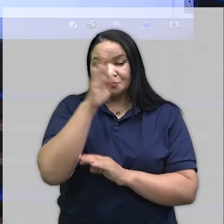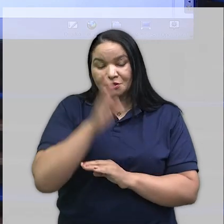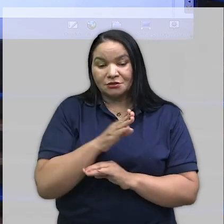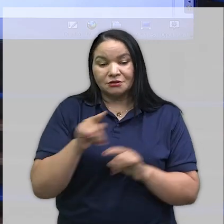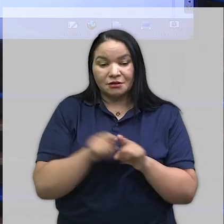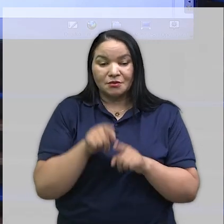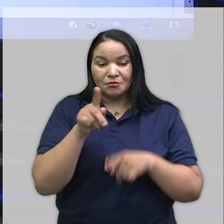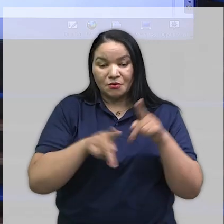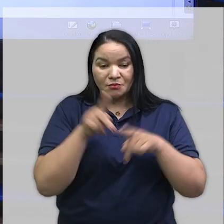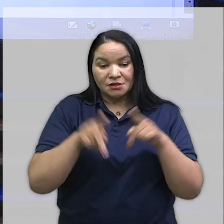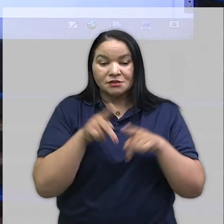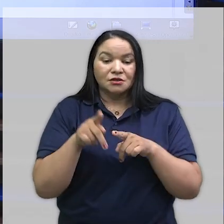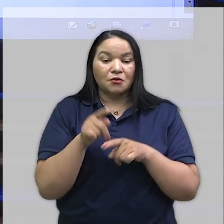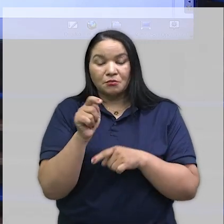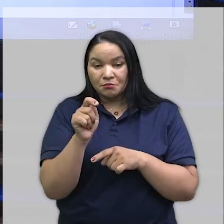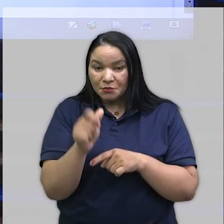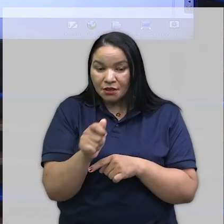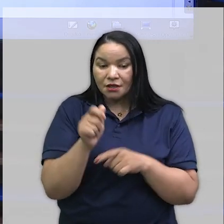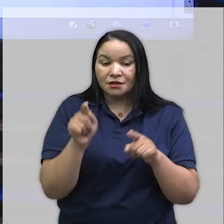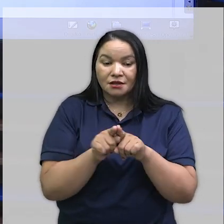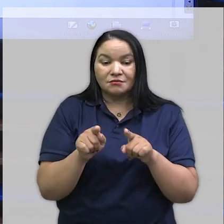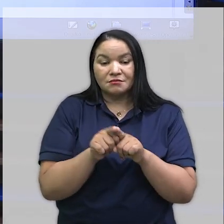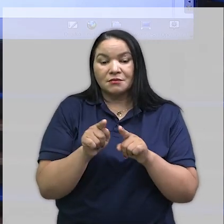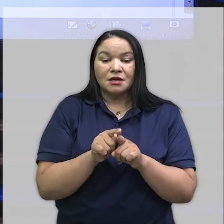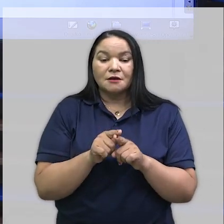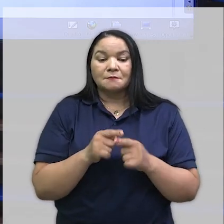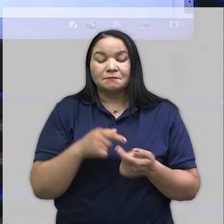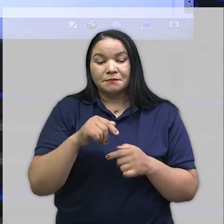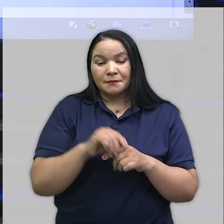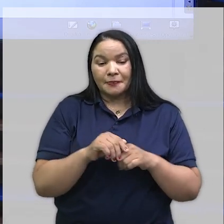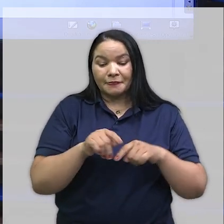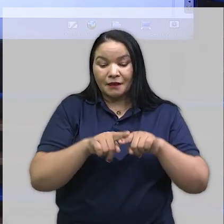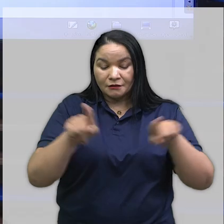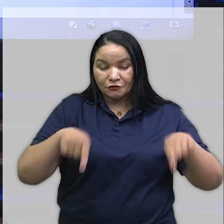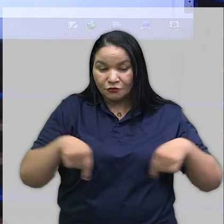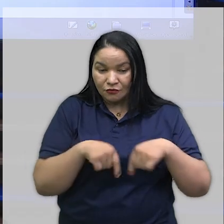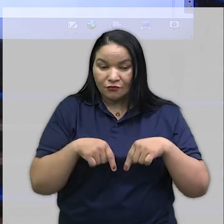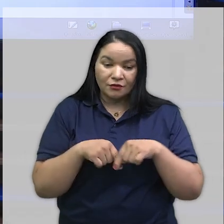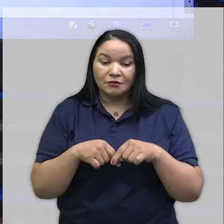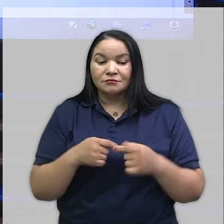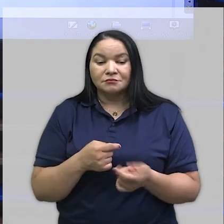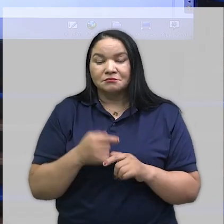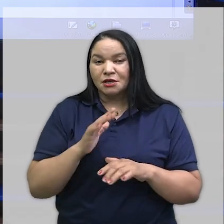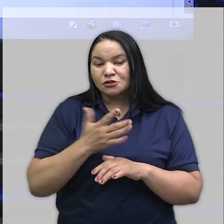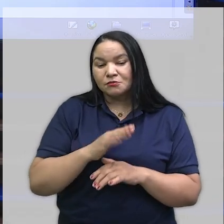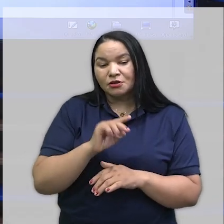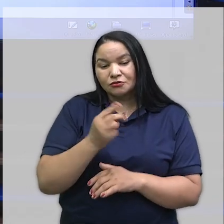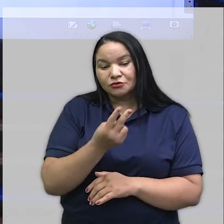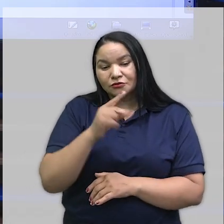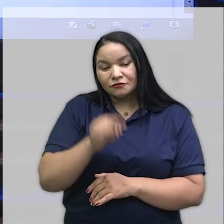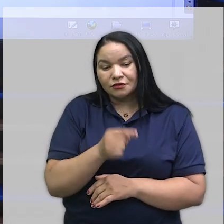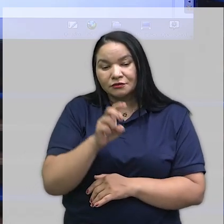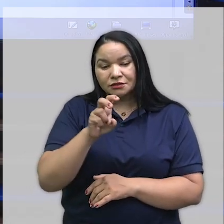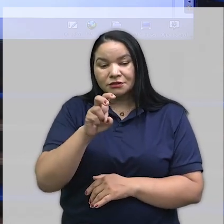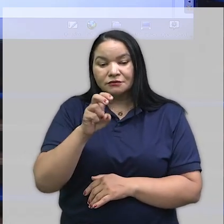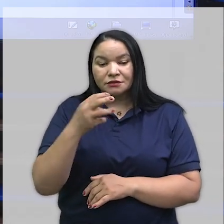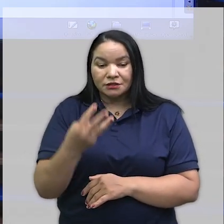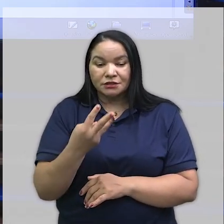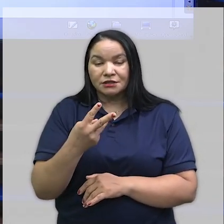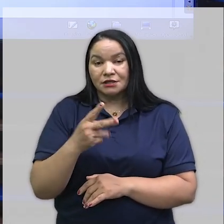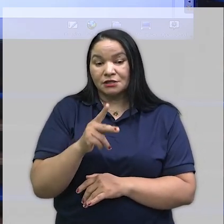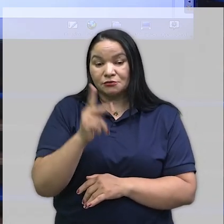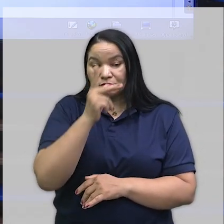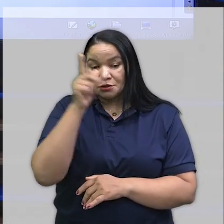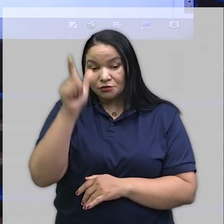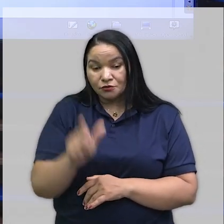muito pequena e uma densidade demográfica baixa, certo? Um pouco mais ali de 2,5 habitantes por quilômetros quadrados, mas a